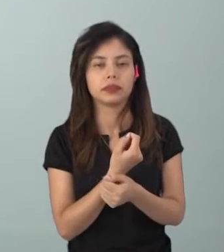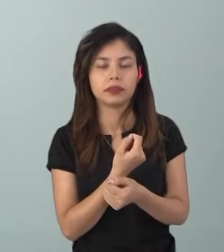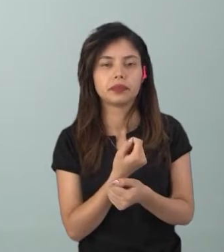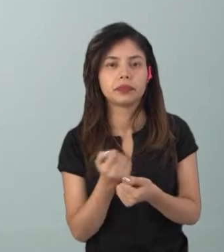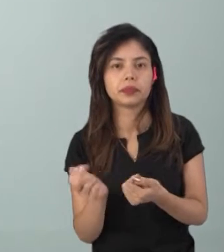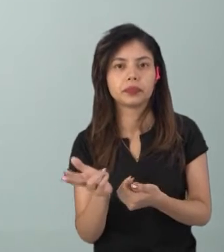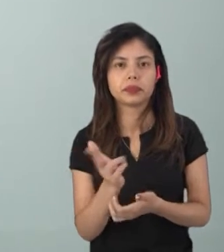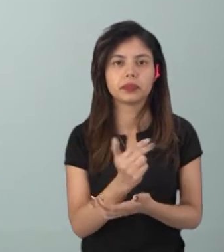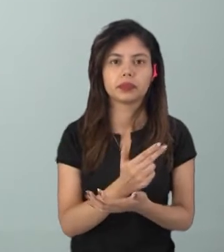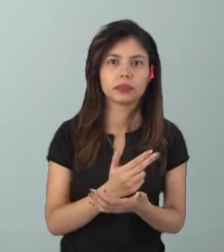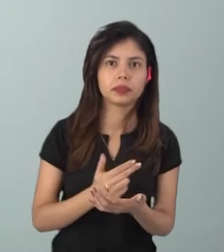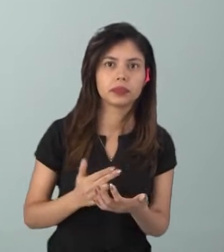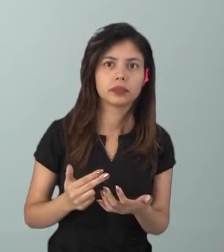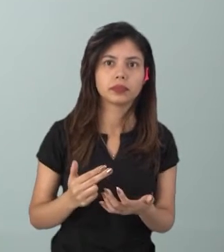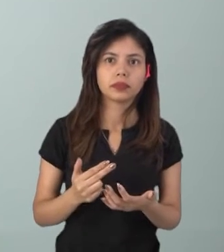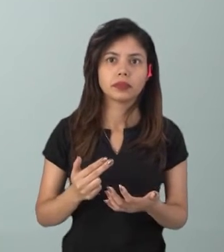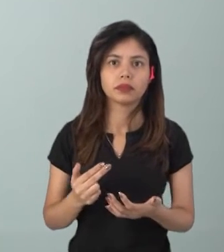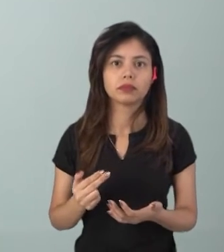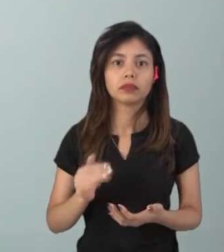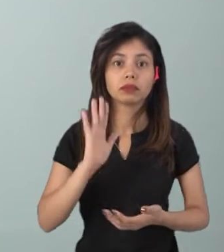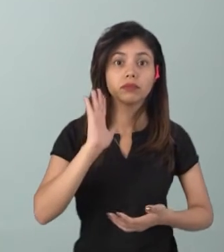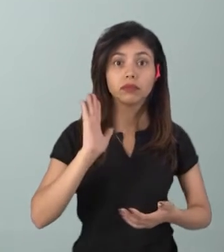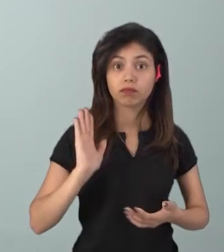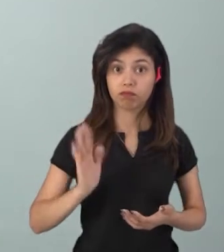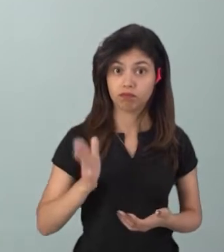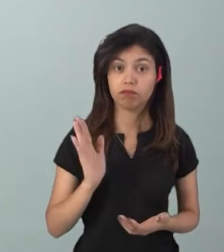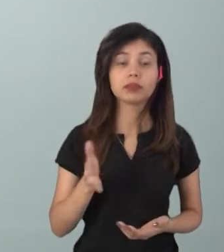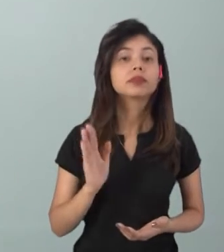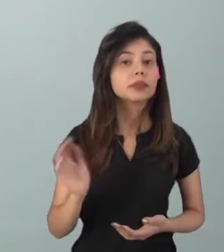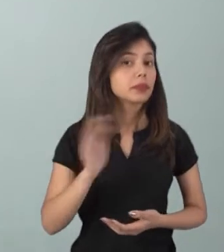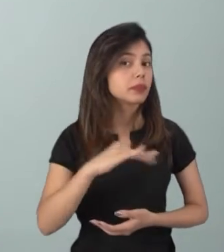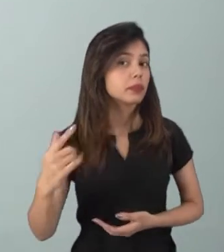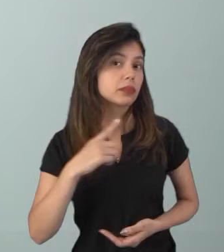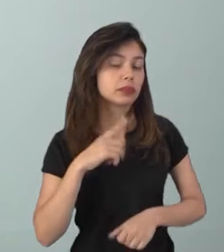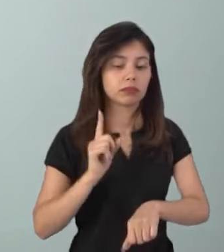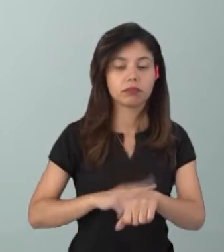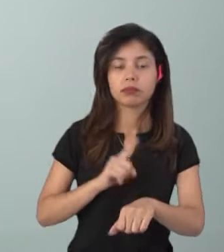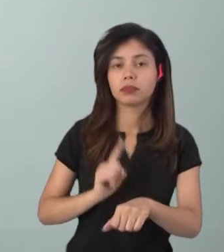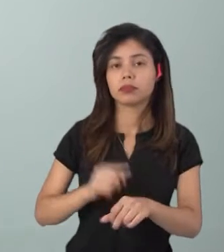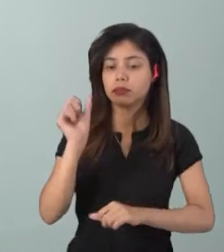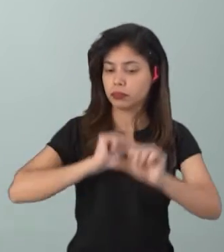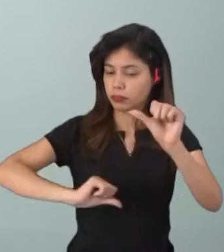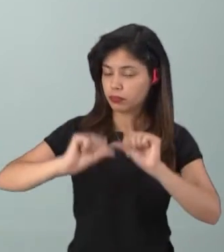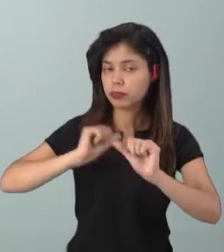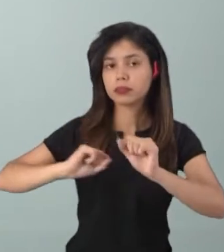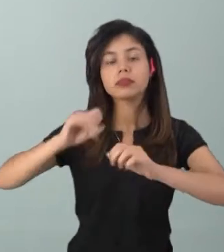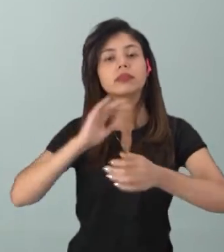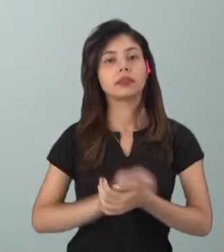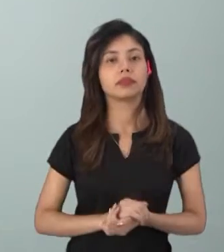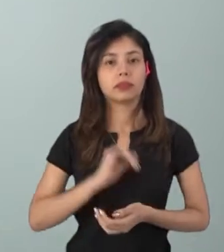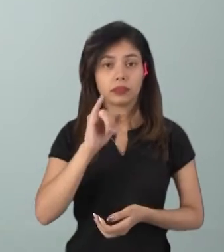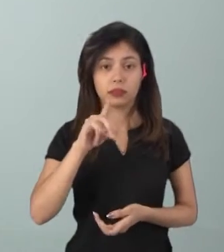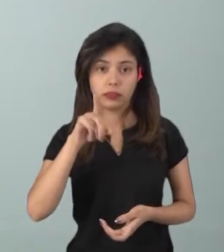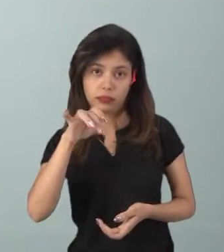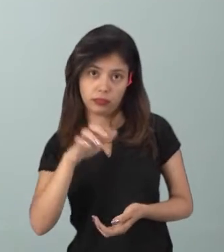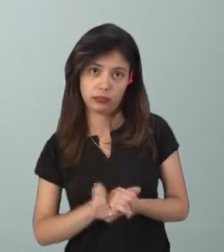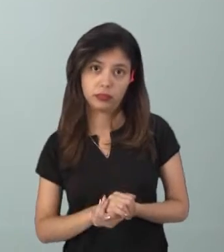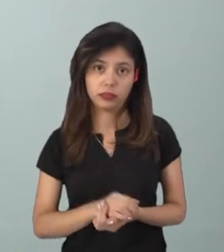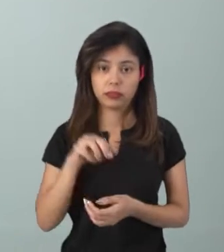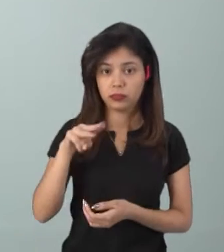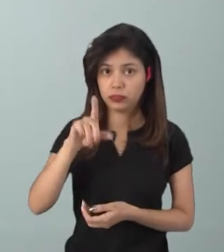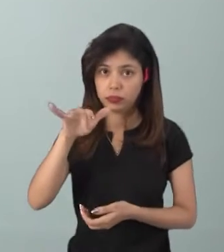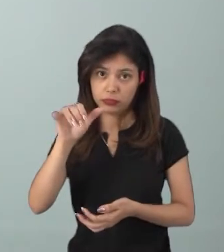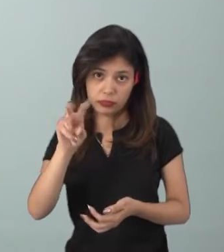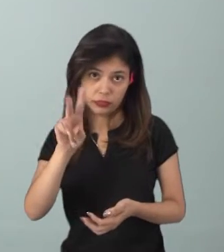bom? Então, pessoal, já quando temos um período aí de mudança, né, da idade medieval para